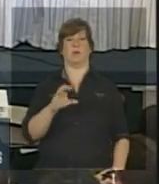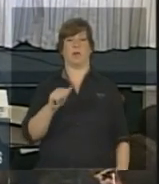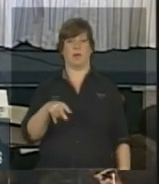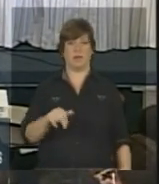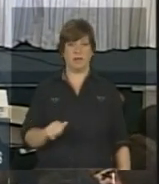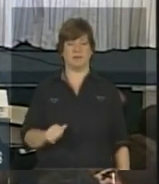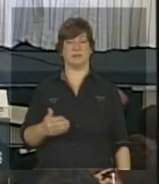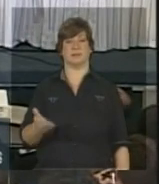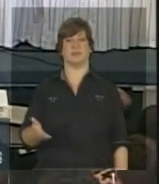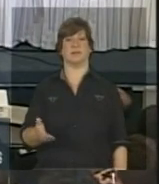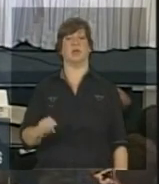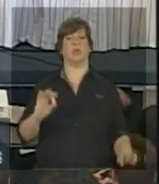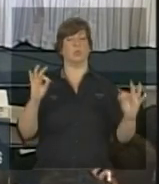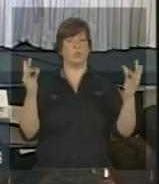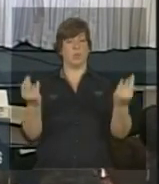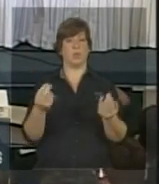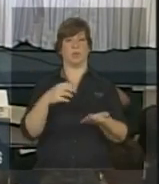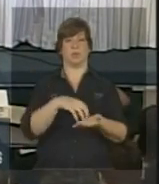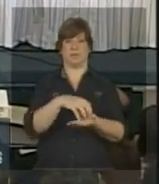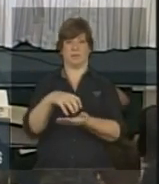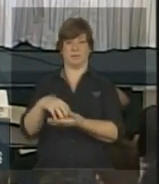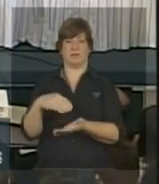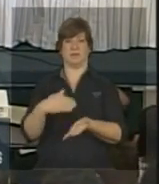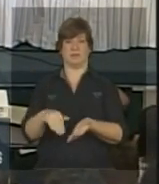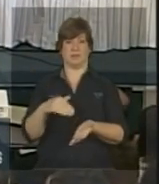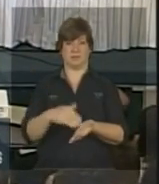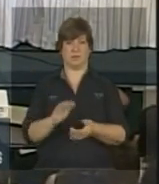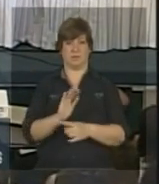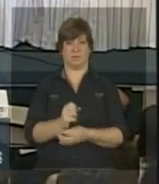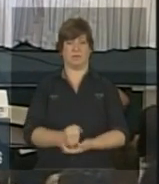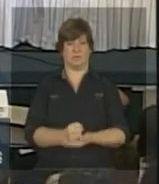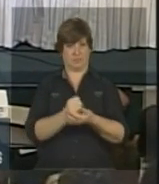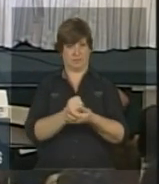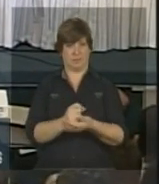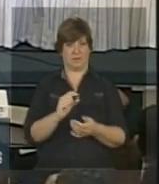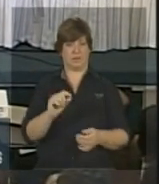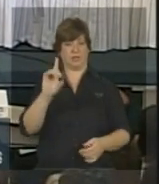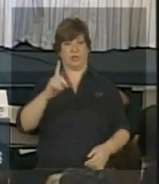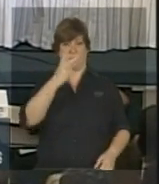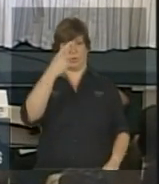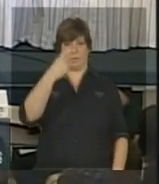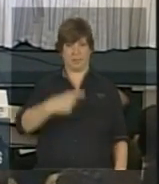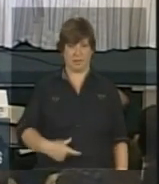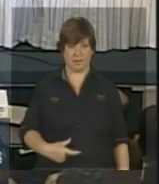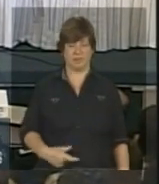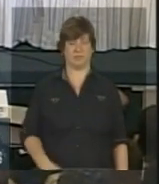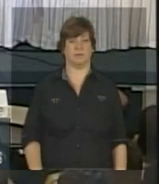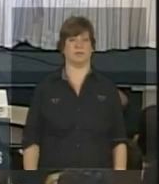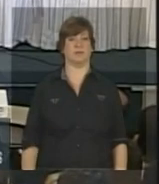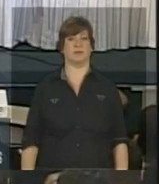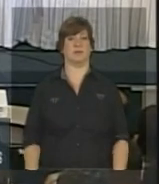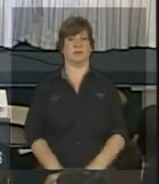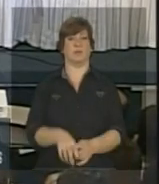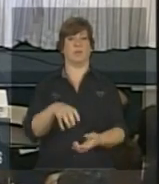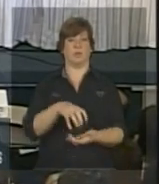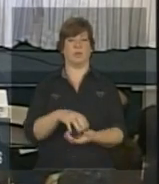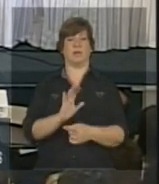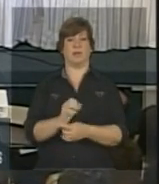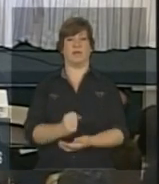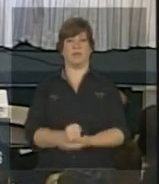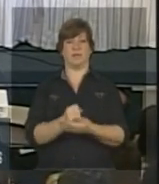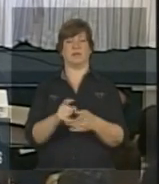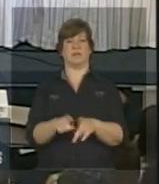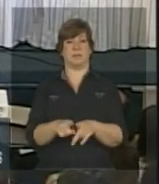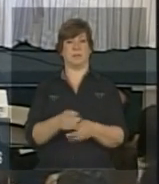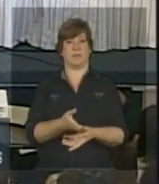Garcia, toda a equipe da Secretaria de Promoção e Defesa de Direitos Humanos, a equipe de defensores